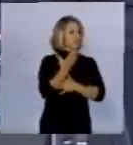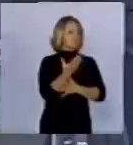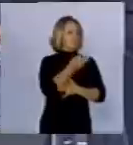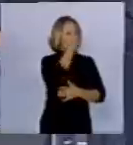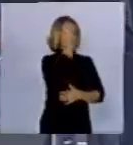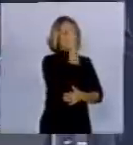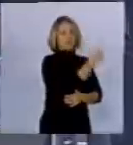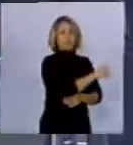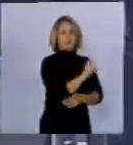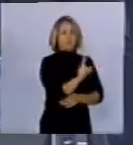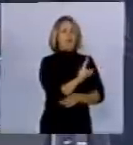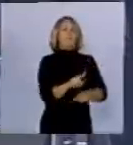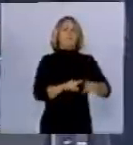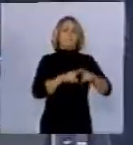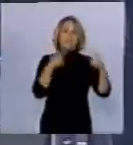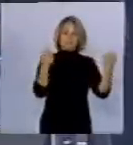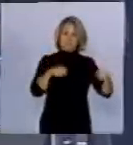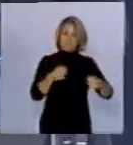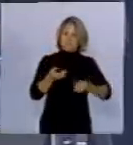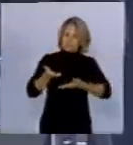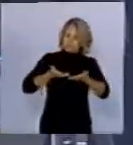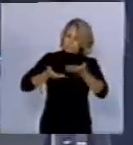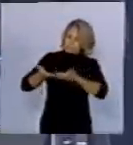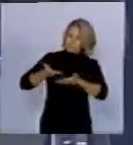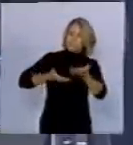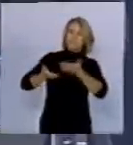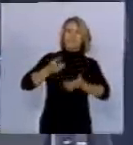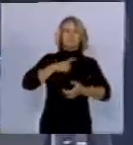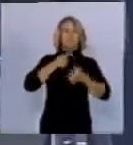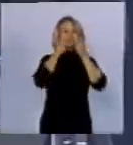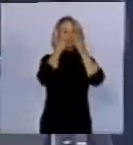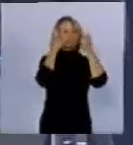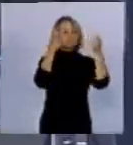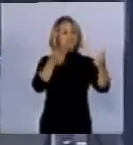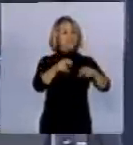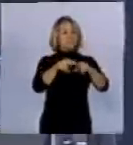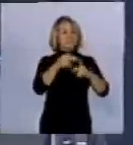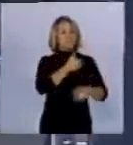agentes mas que deve ser tratado com atenção pelas autoridades Muito obrigado